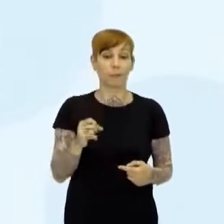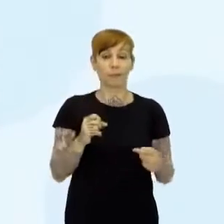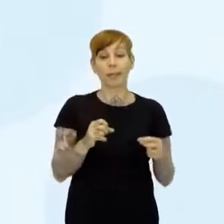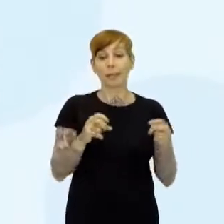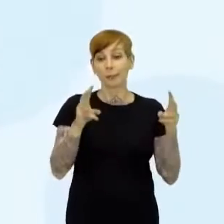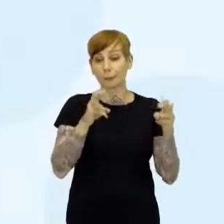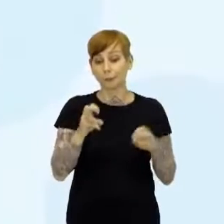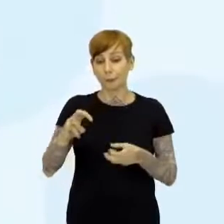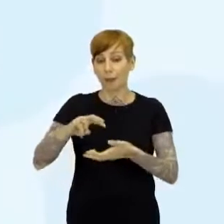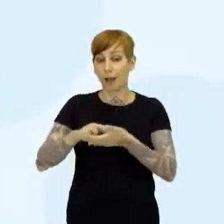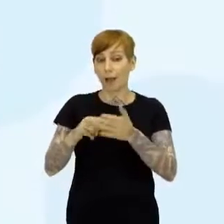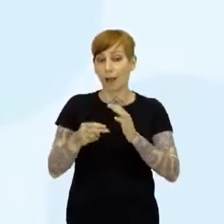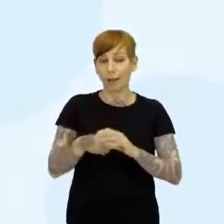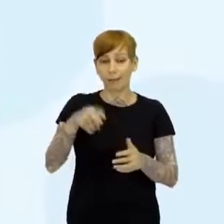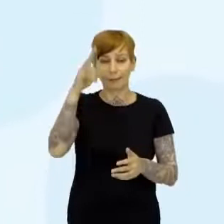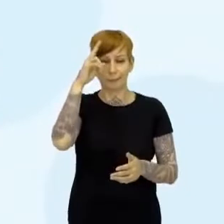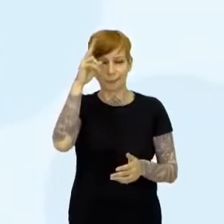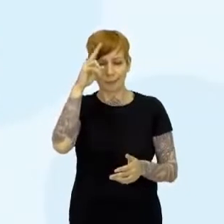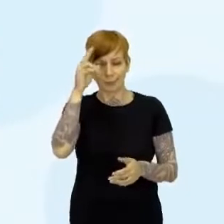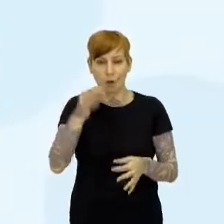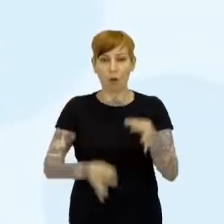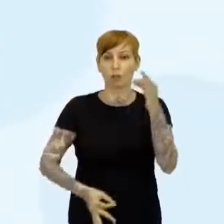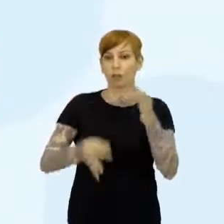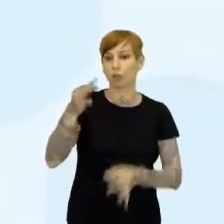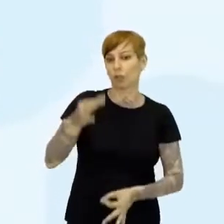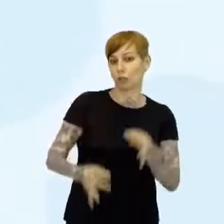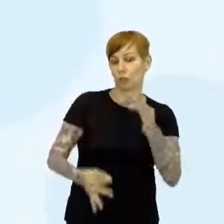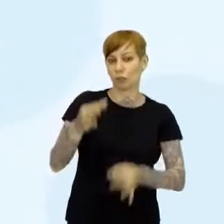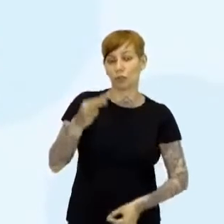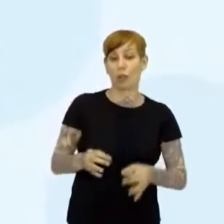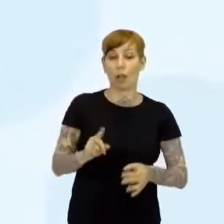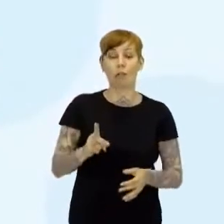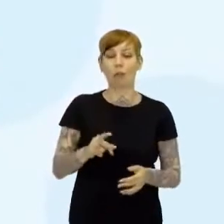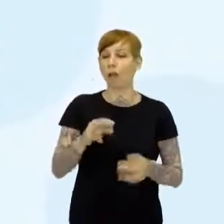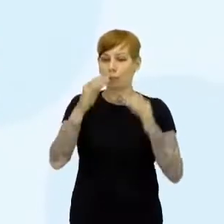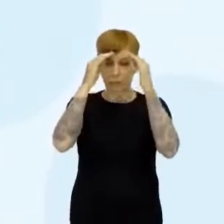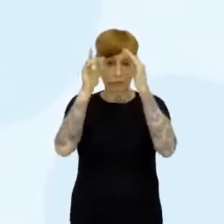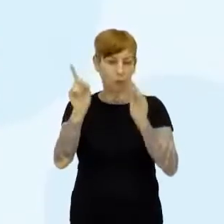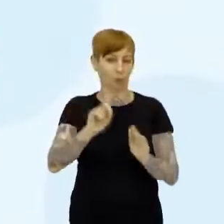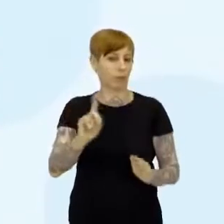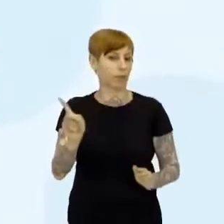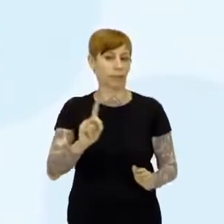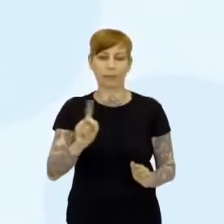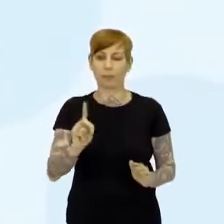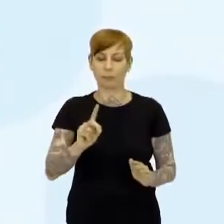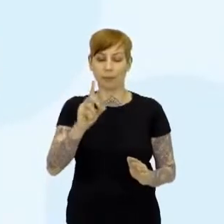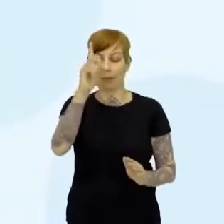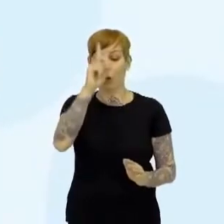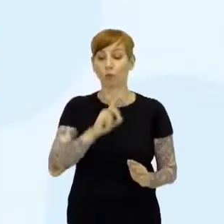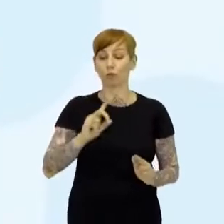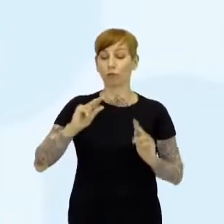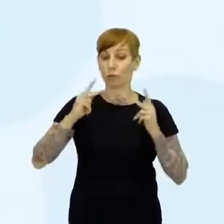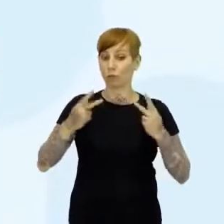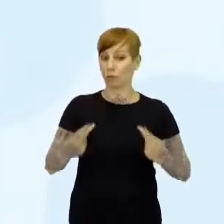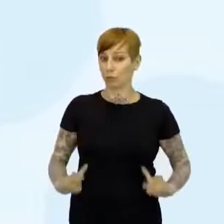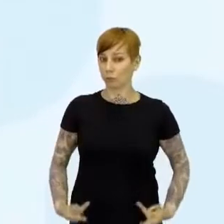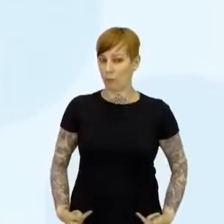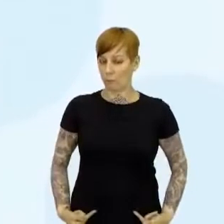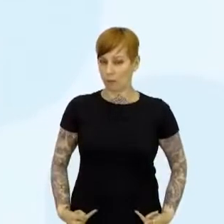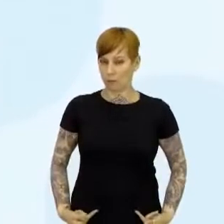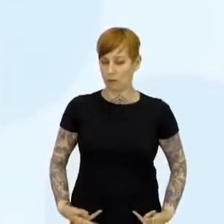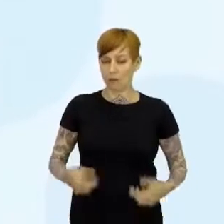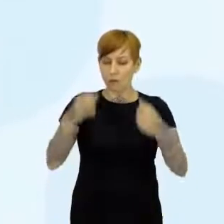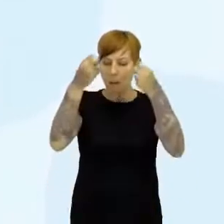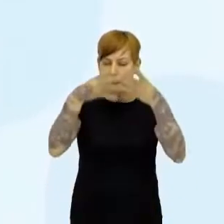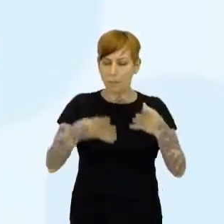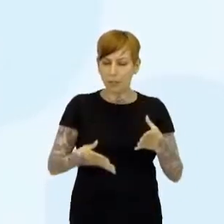relacionadas à memória e à justiça sobre os casos de violação dos direitos humanos. A gente vai hoje apresentar as principais características da